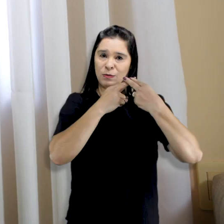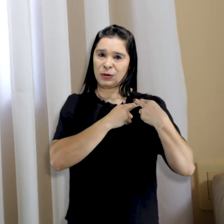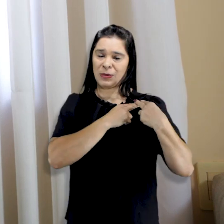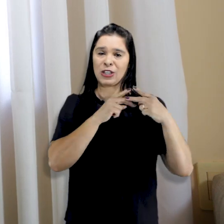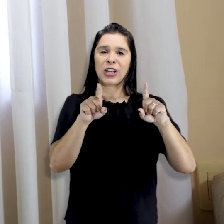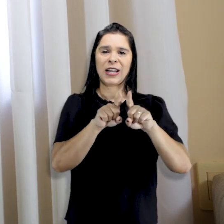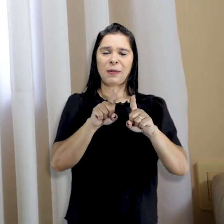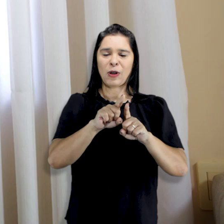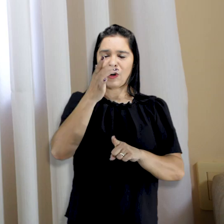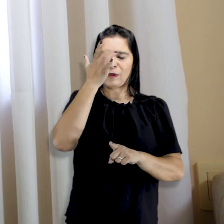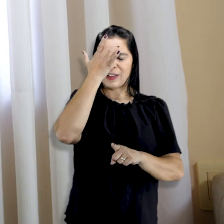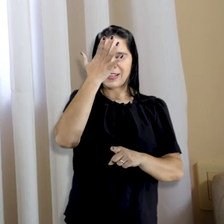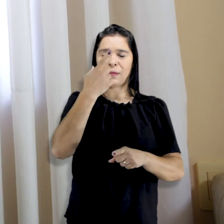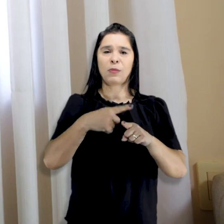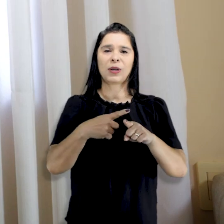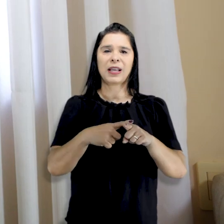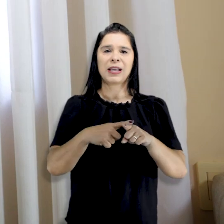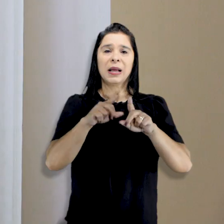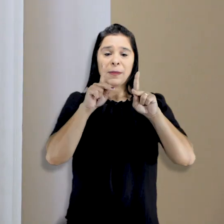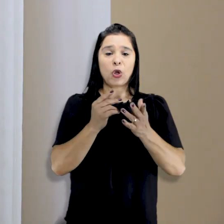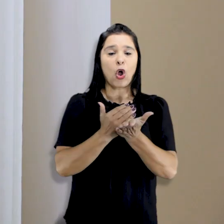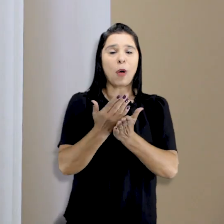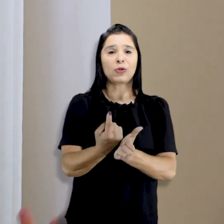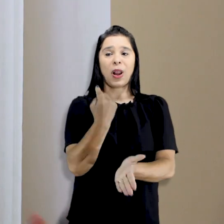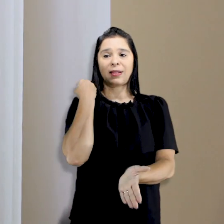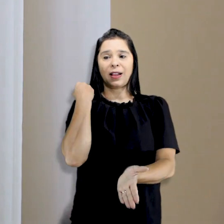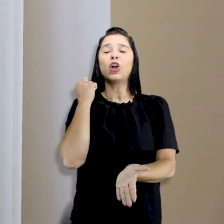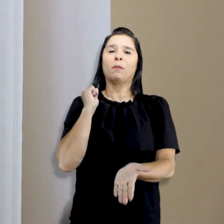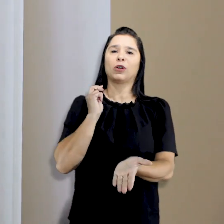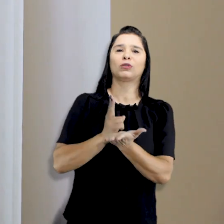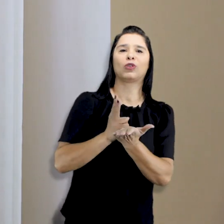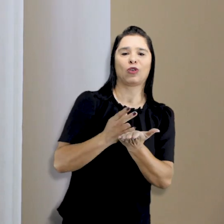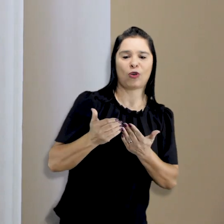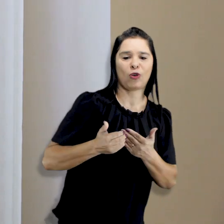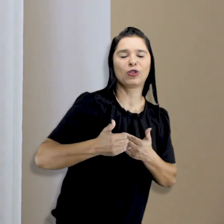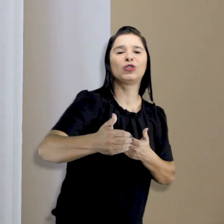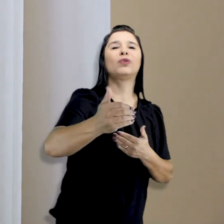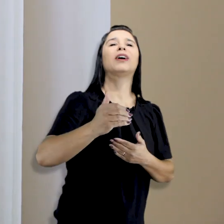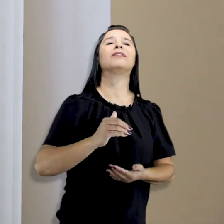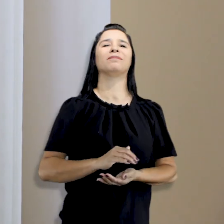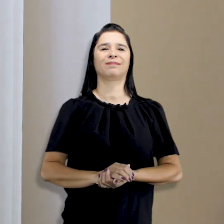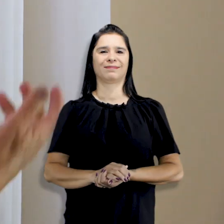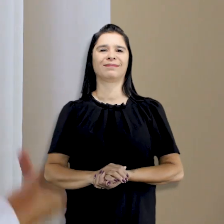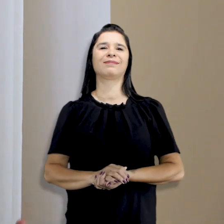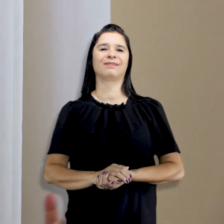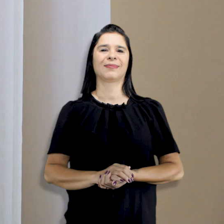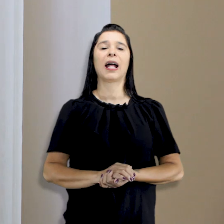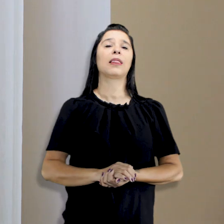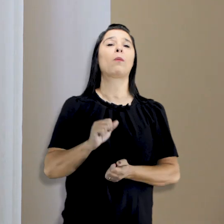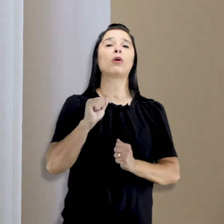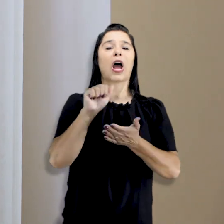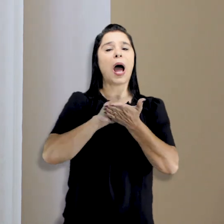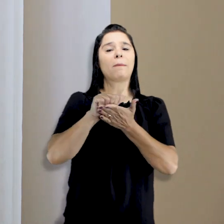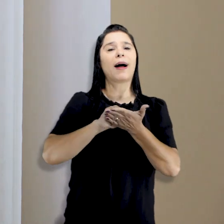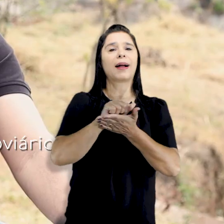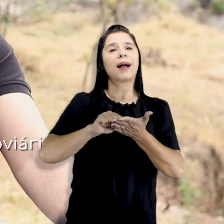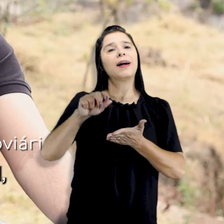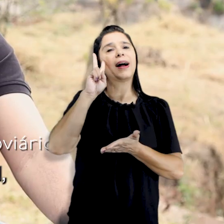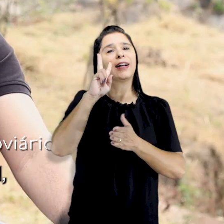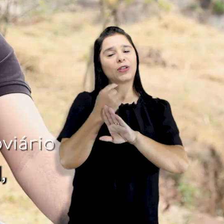porque se alguém já começou, posso dar continuidade, né? Não dá para também querer que a gente viva de acordo com os séculos